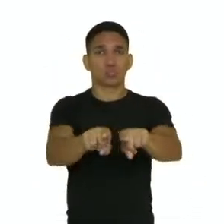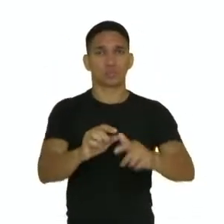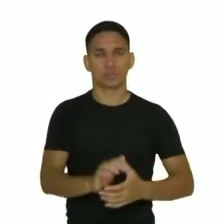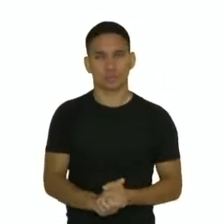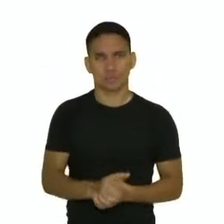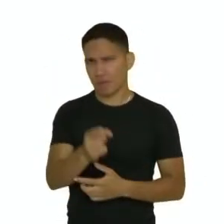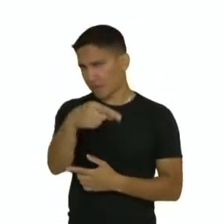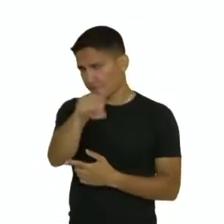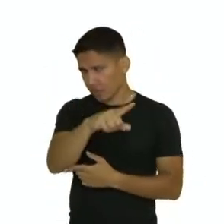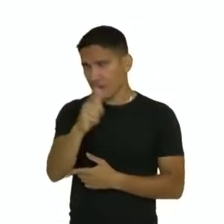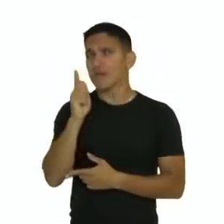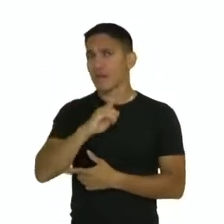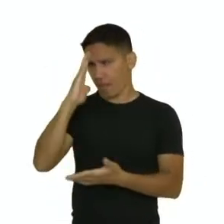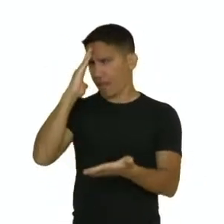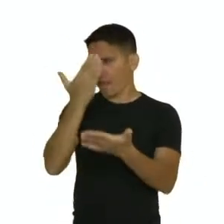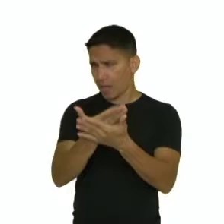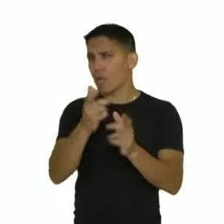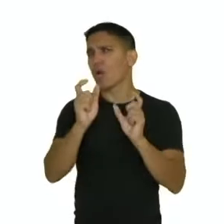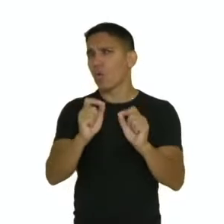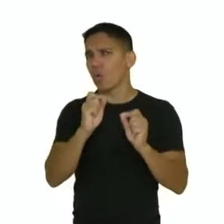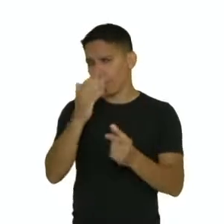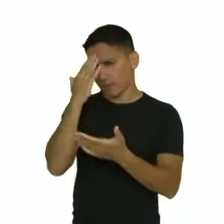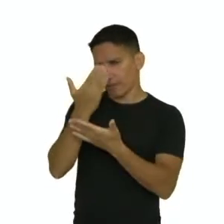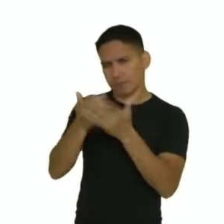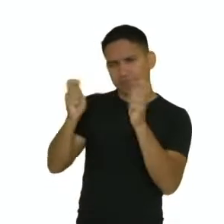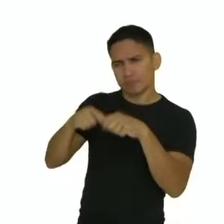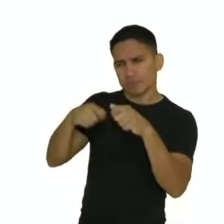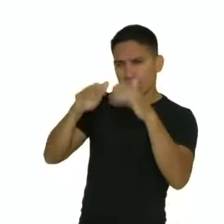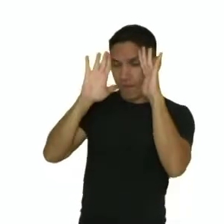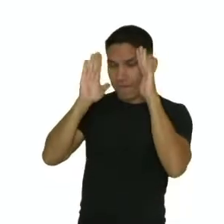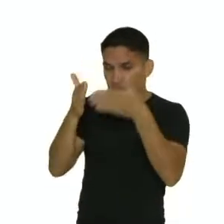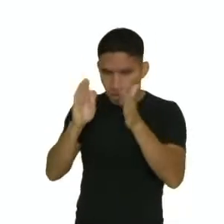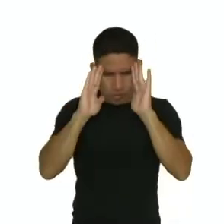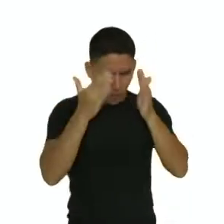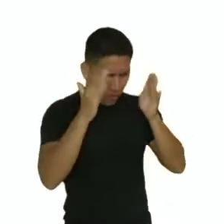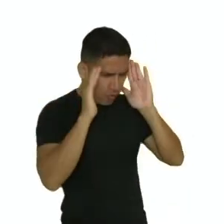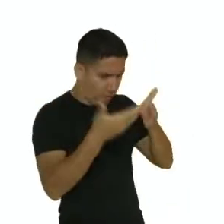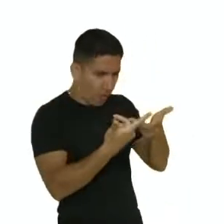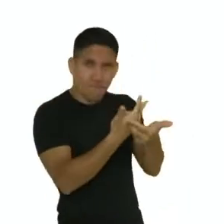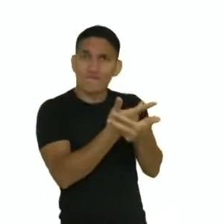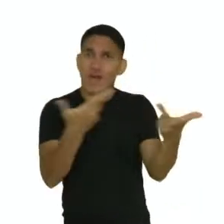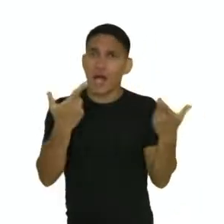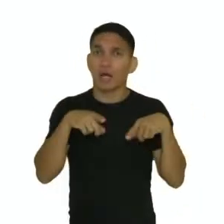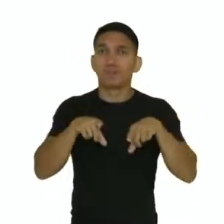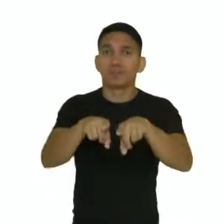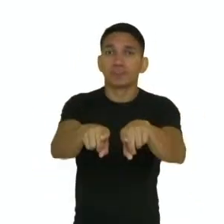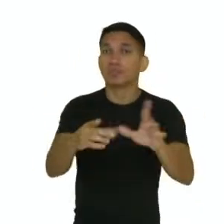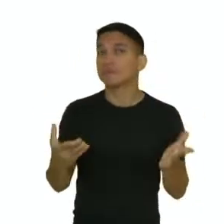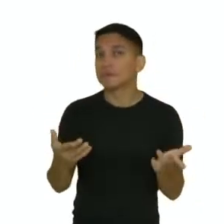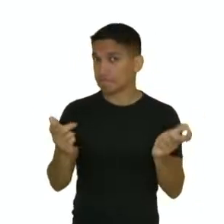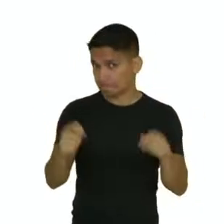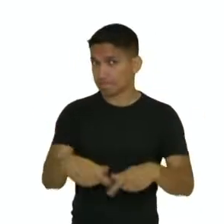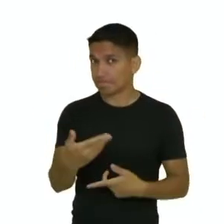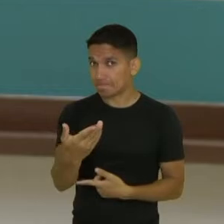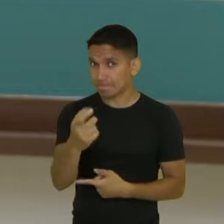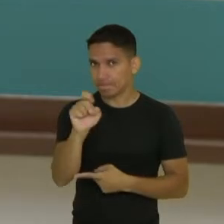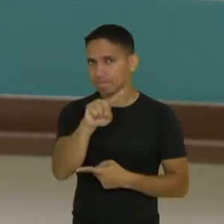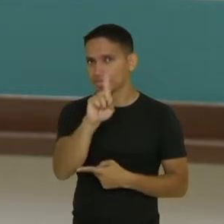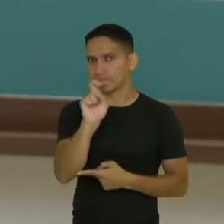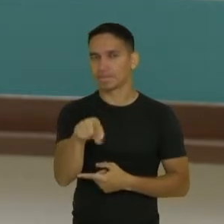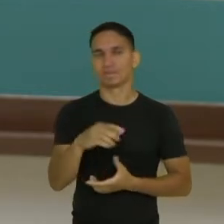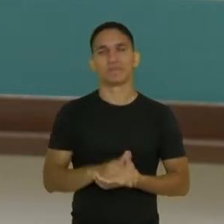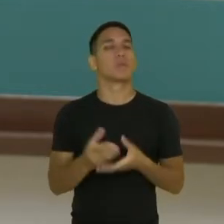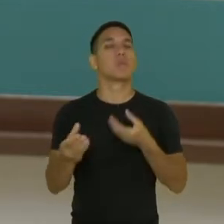E você, acredita que é capaz de se concentrar em várias coisas ao mesmo tempo? Então, como que